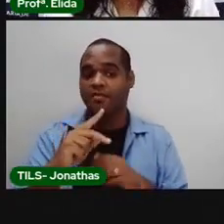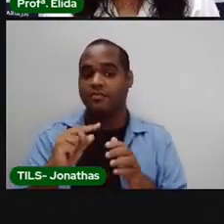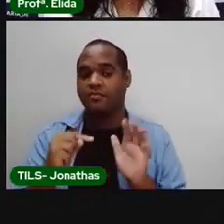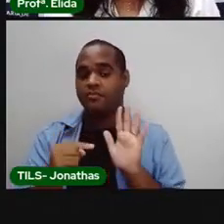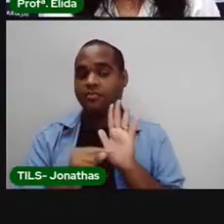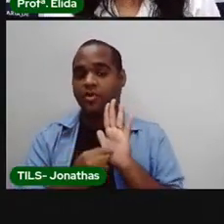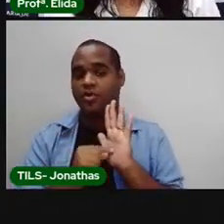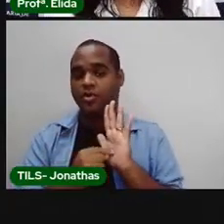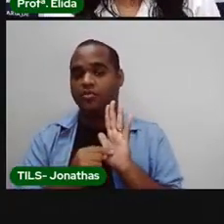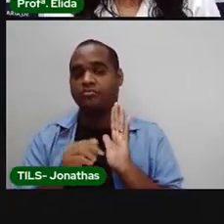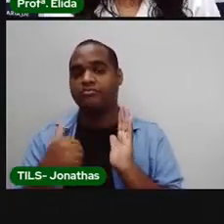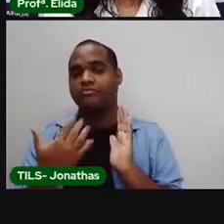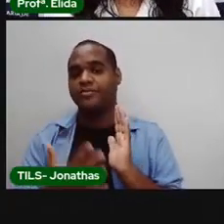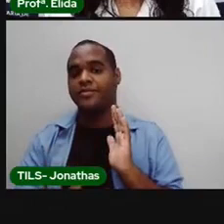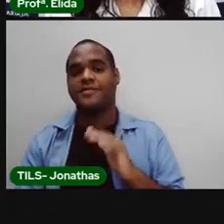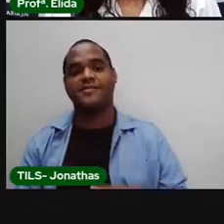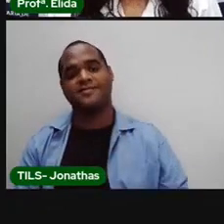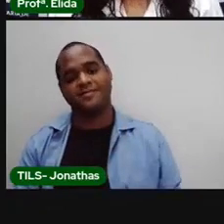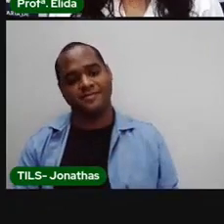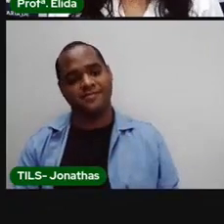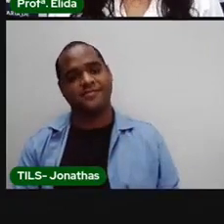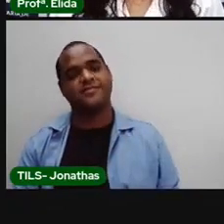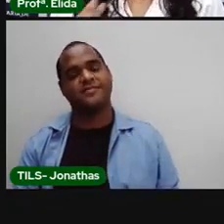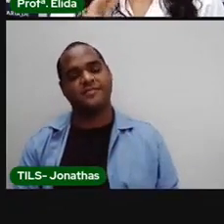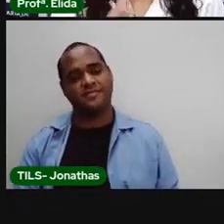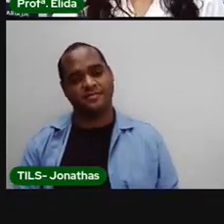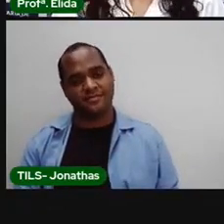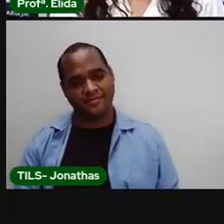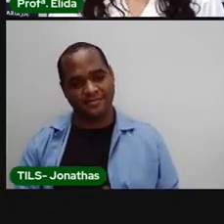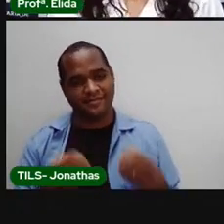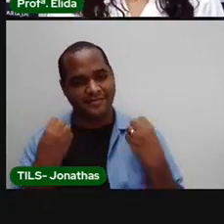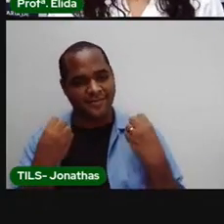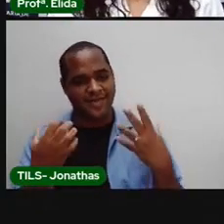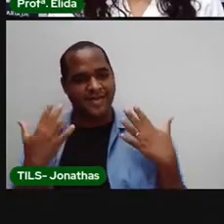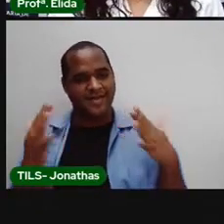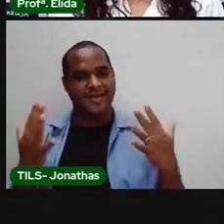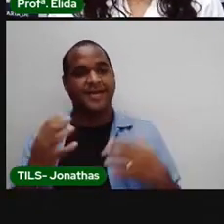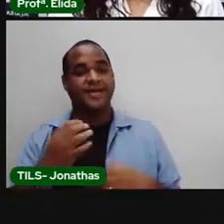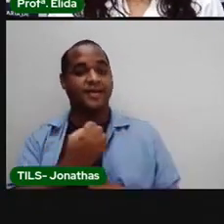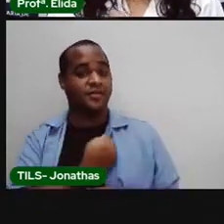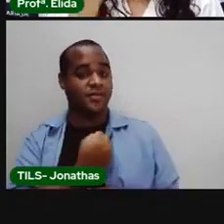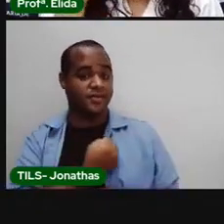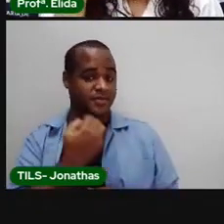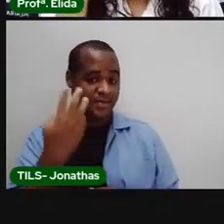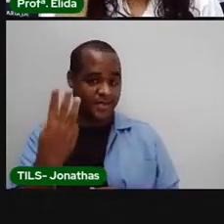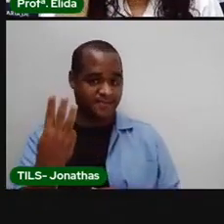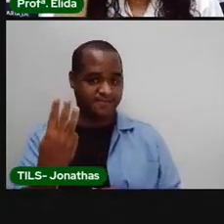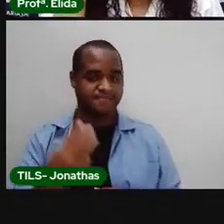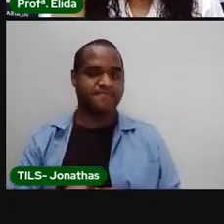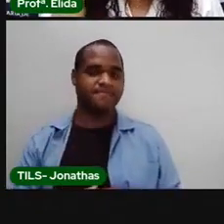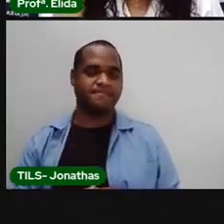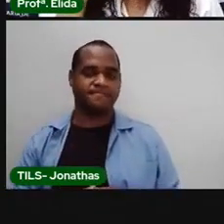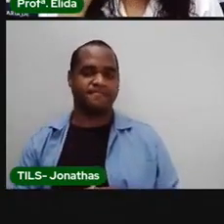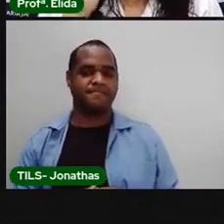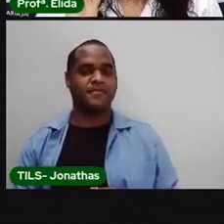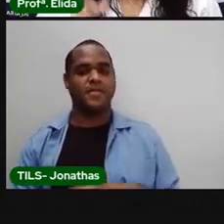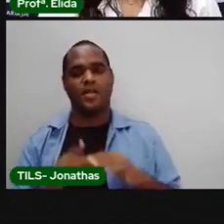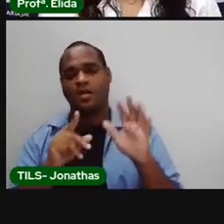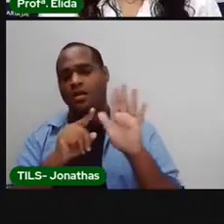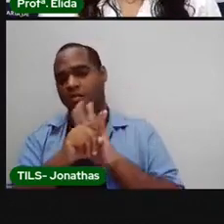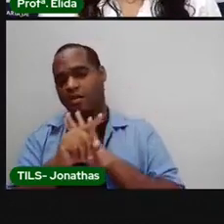ponto. Certo? Muito bem. Questão número 3.